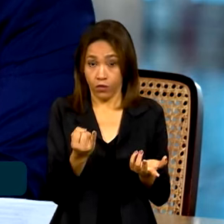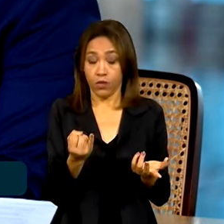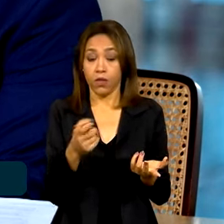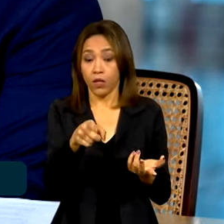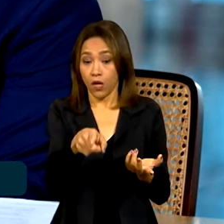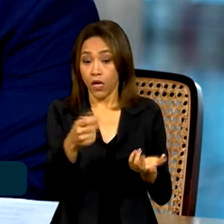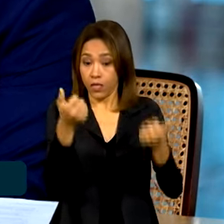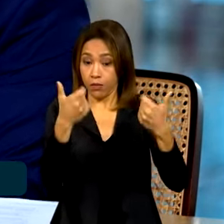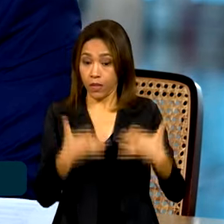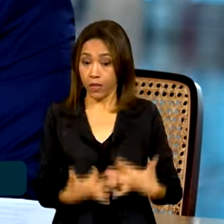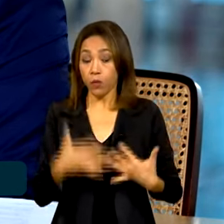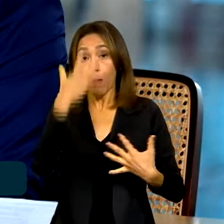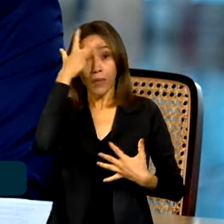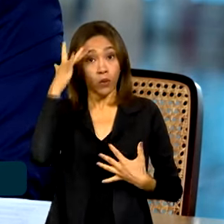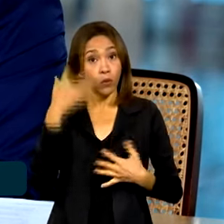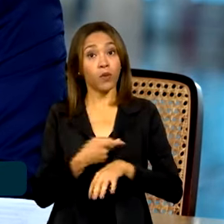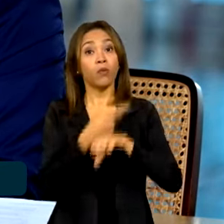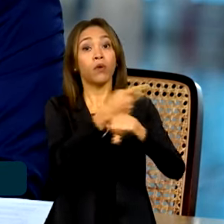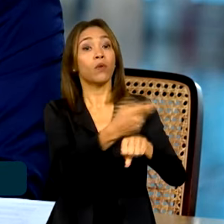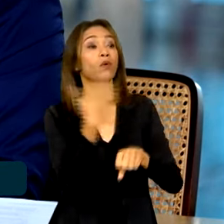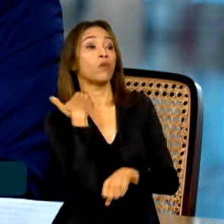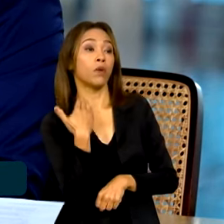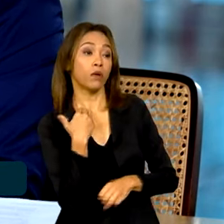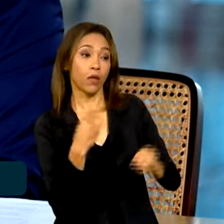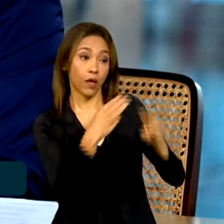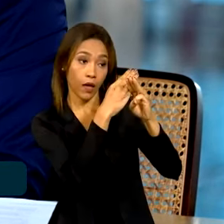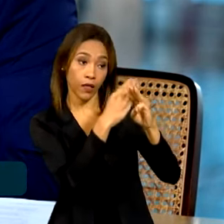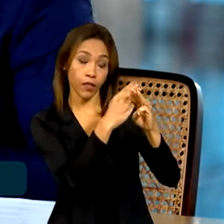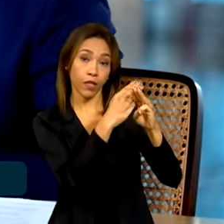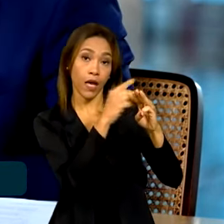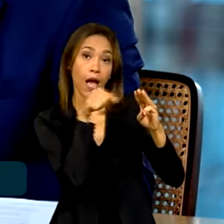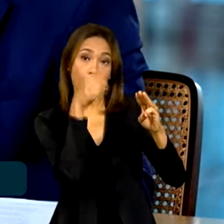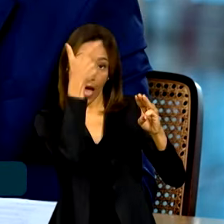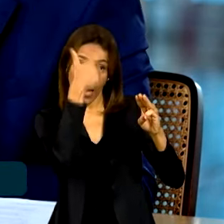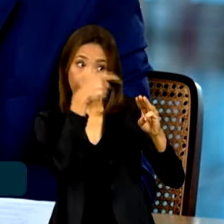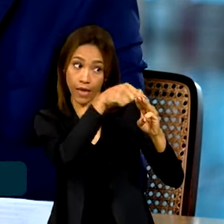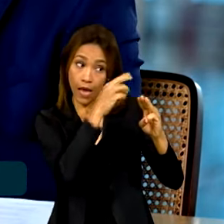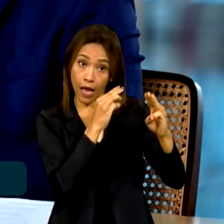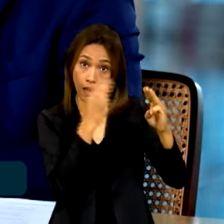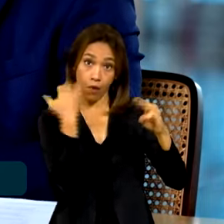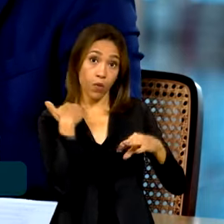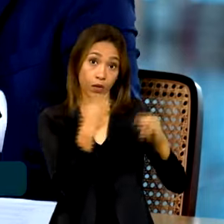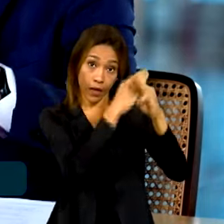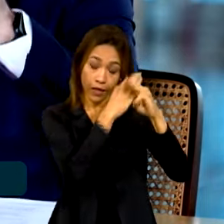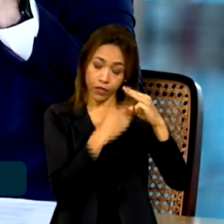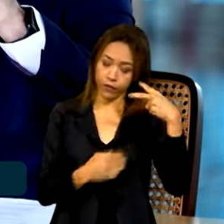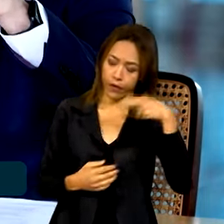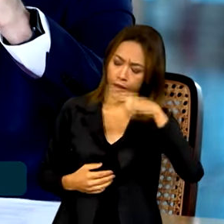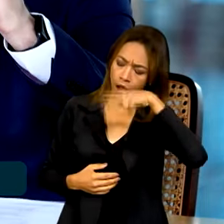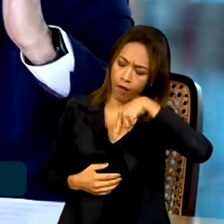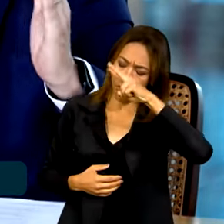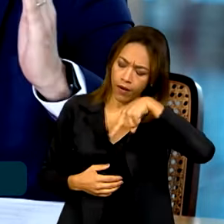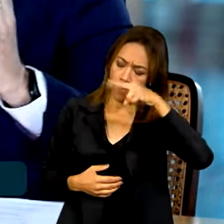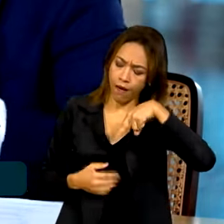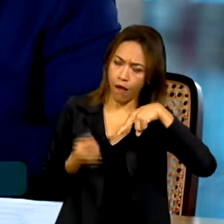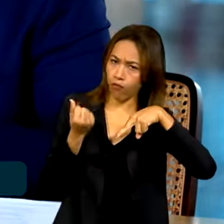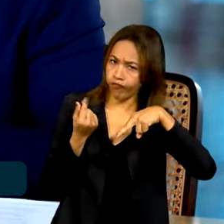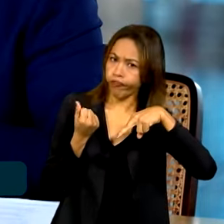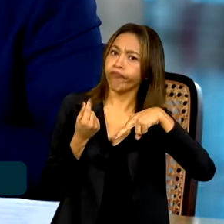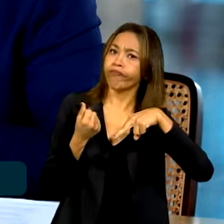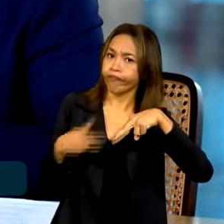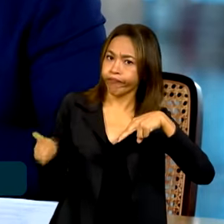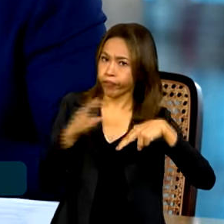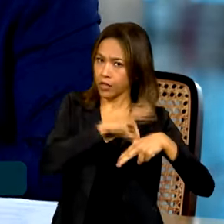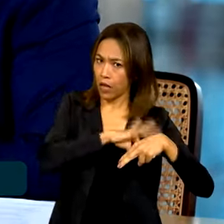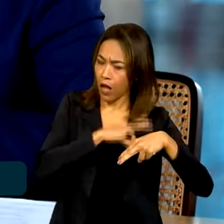ela PR a Caixa vai fazer uma análise do crédito dela uhum e aí você precisa obviamente a Caixa vai vai pegar lá vai não essa família pode ou essa